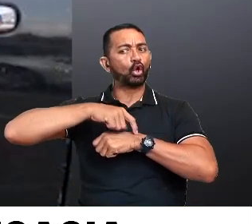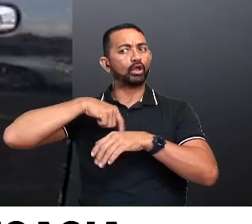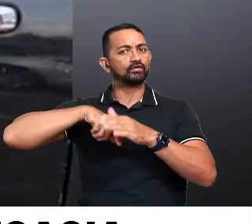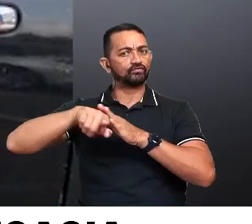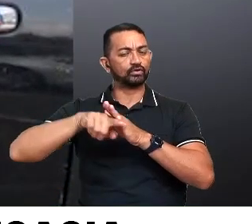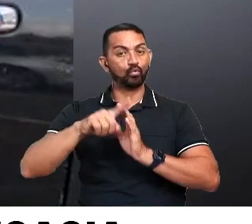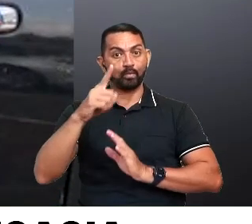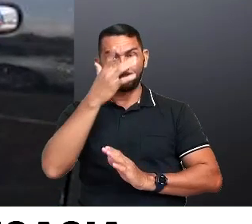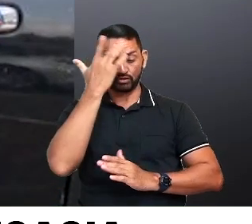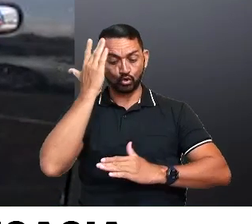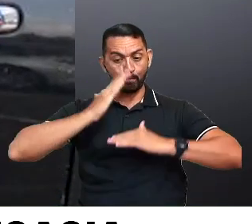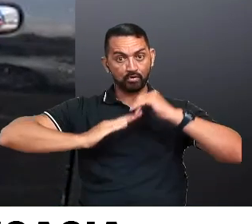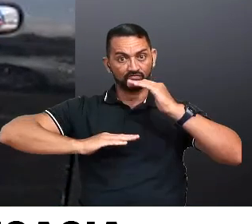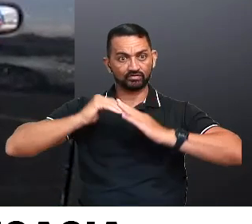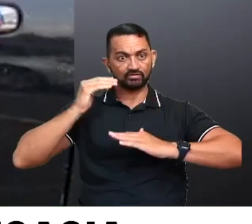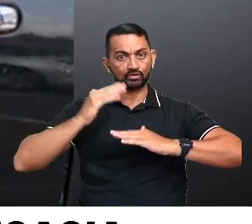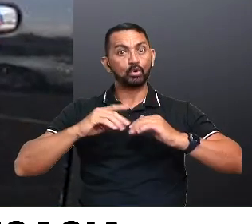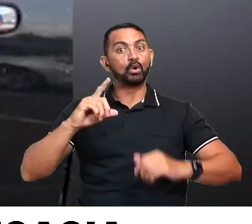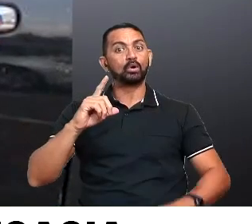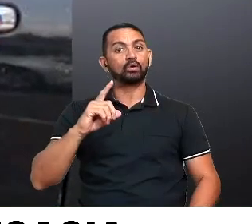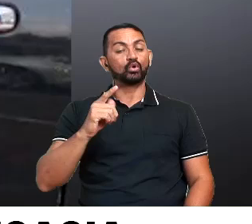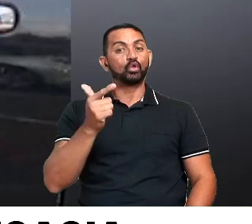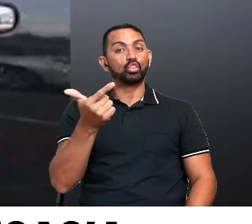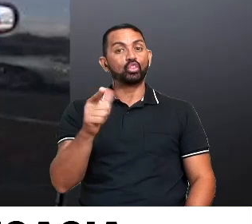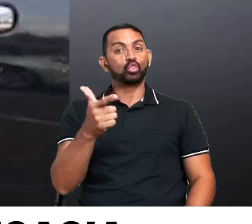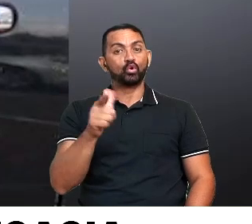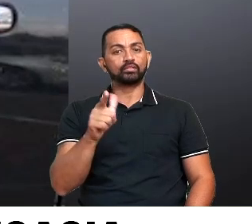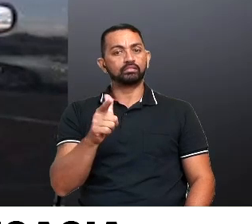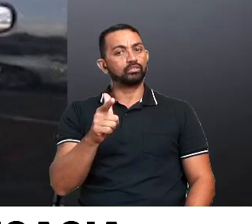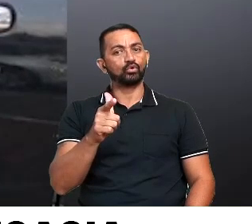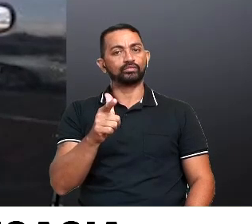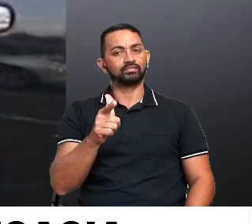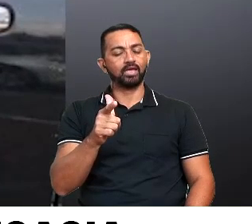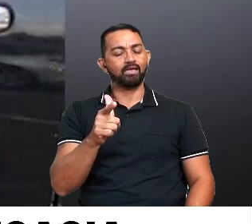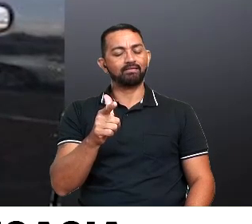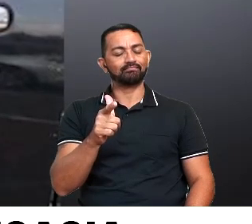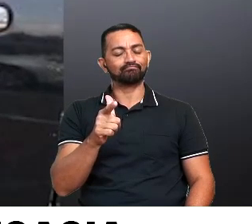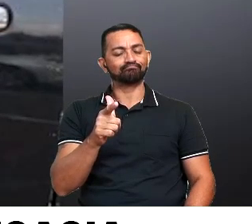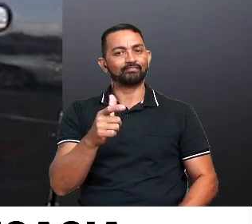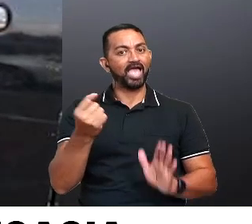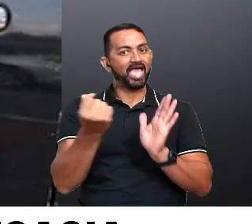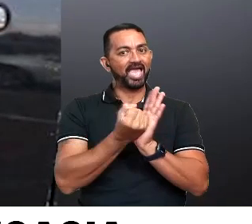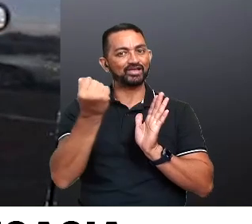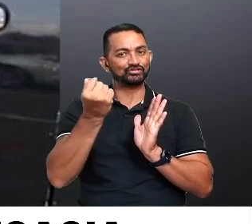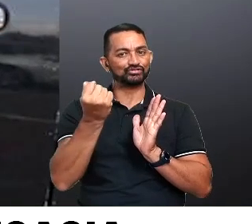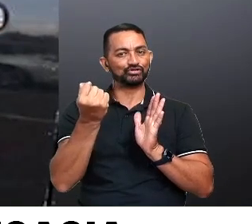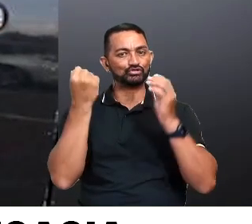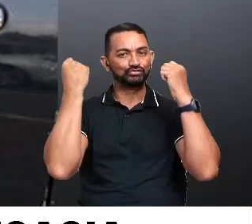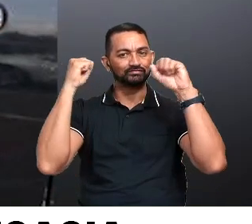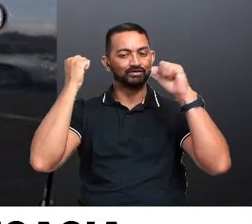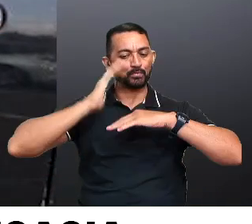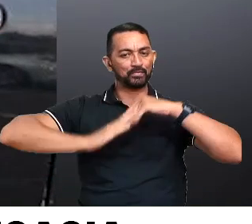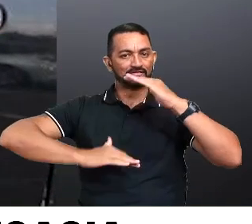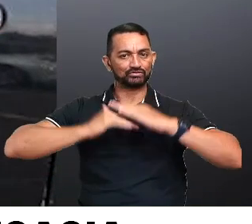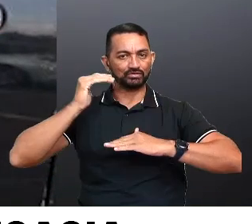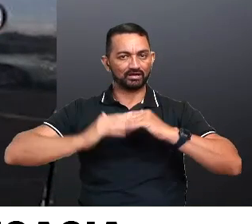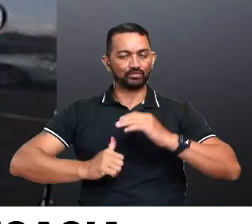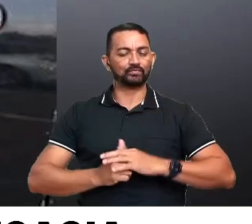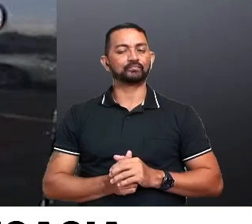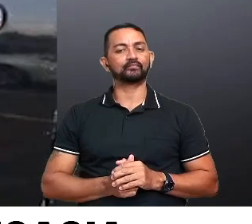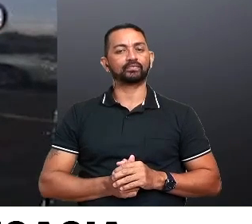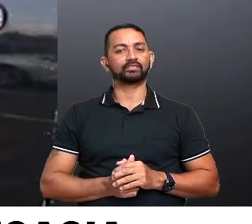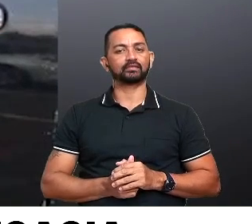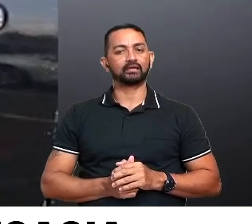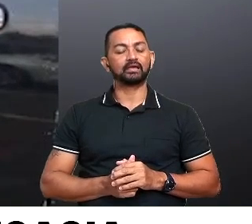né durante essa vistoria que um profissional estava exercendo de forma ilegal a profissão de personal